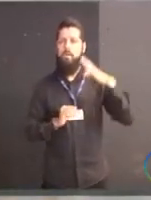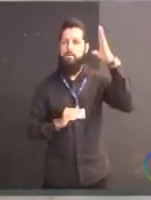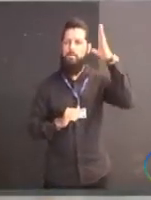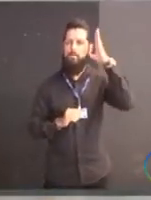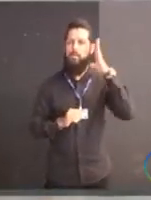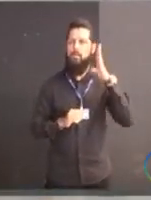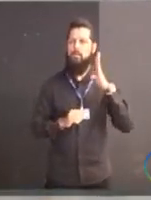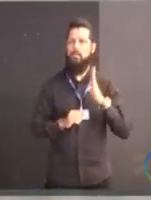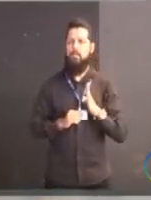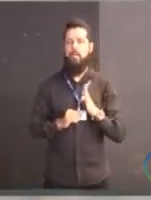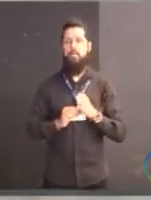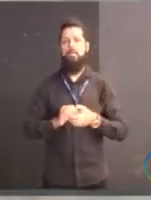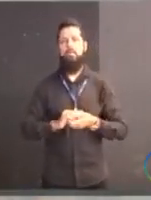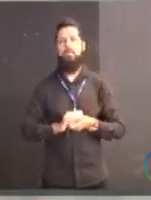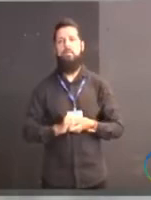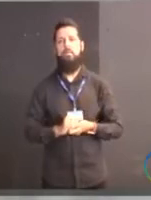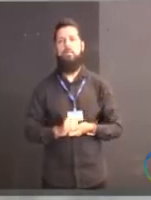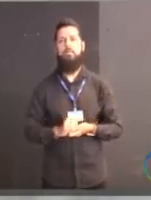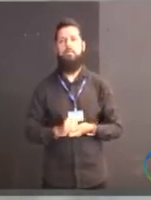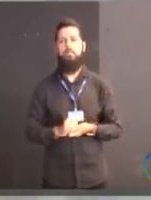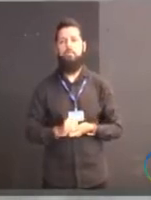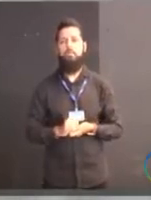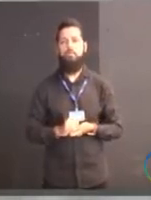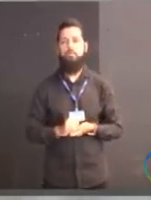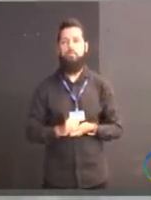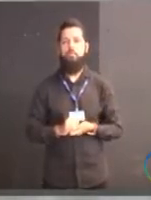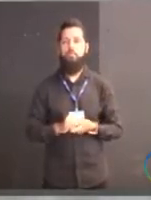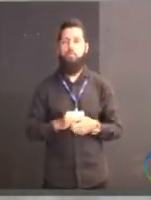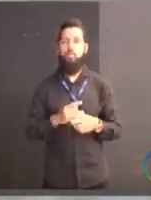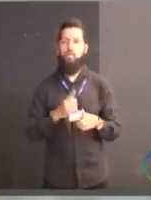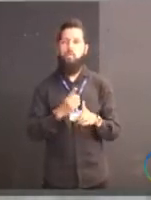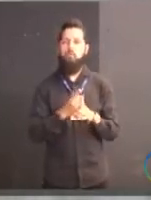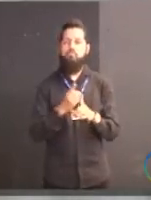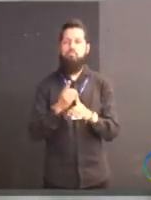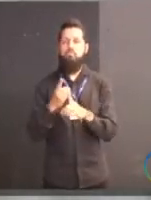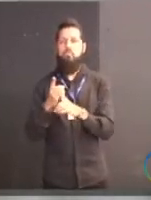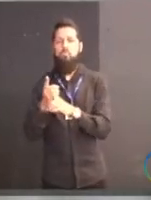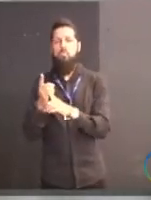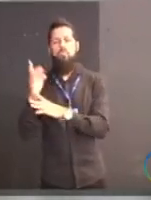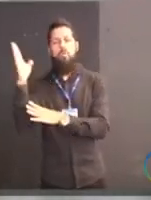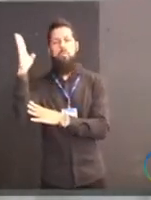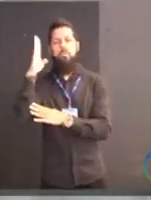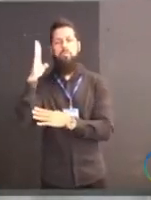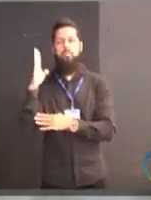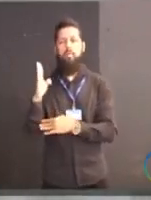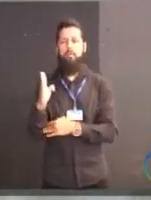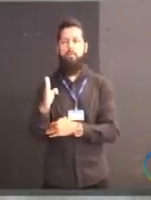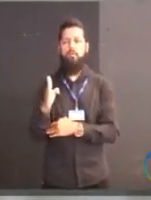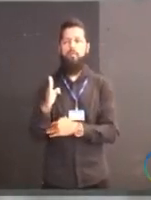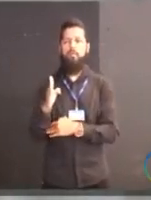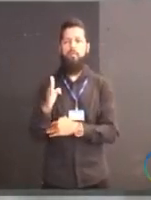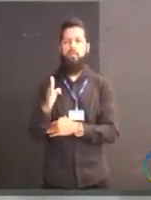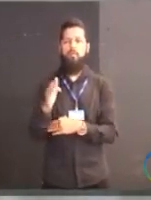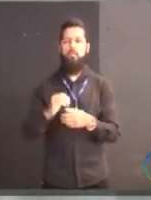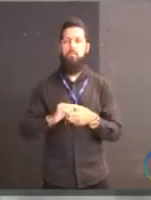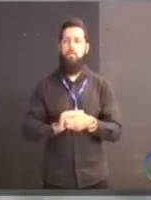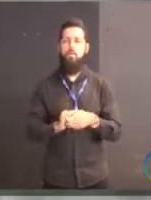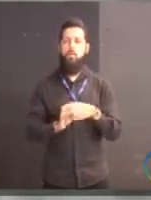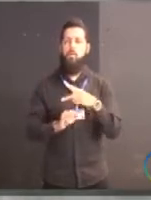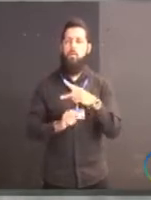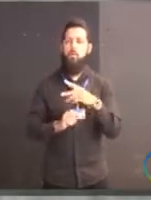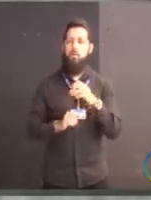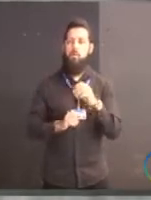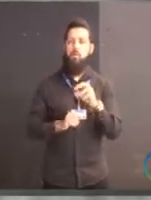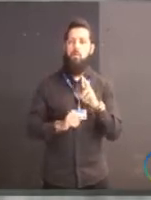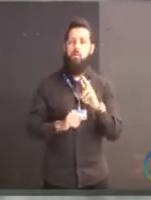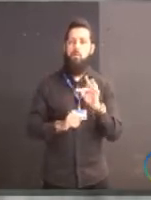no Brasil como país do futuro, né? Encontramos na posição atual do Brasil esta coisa curiosa. é a